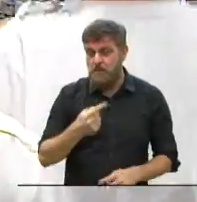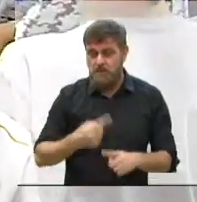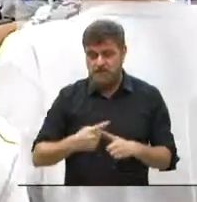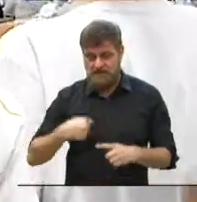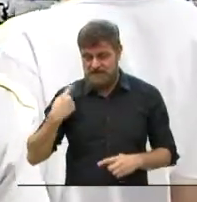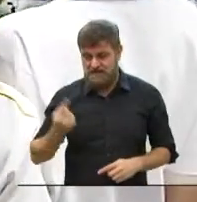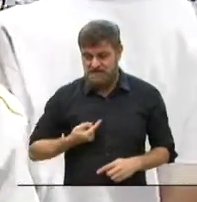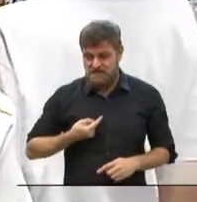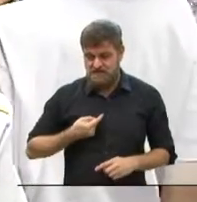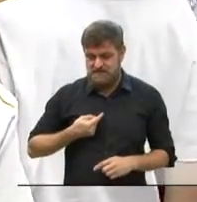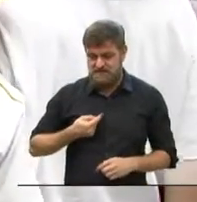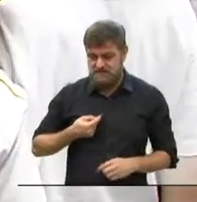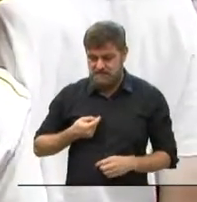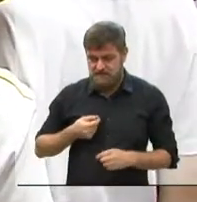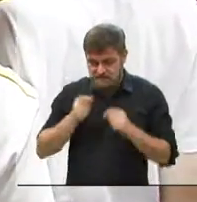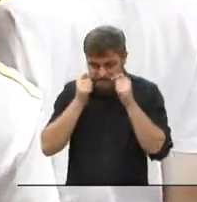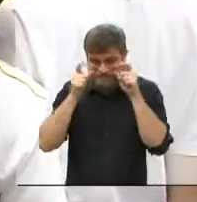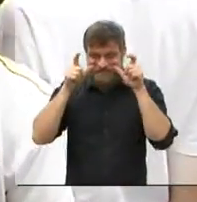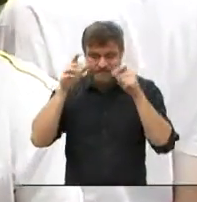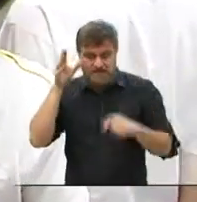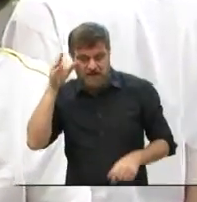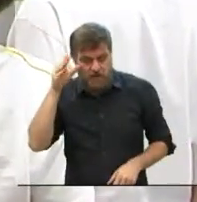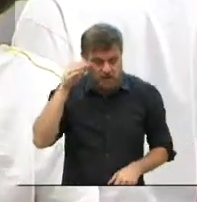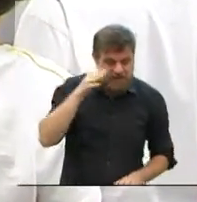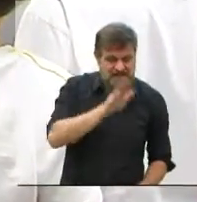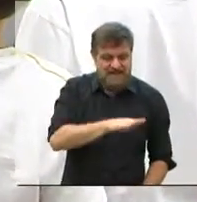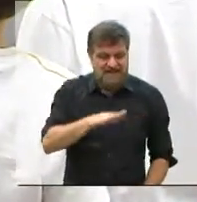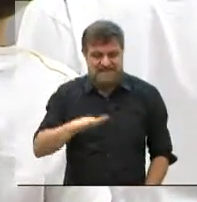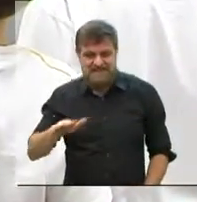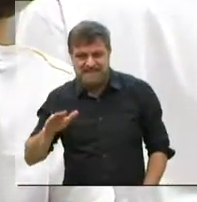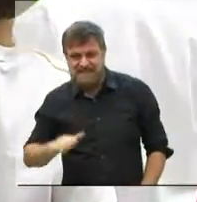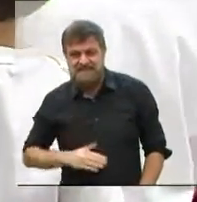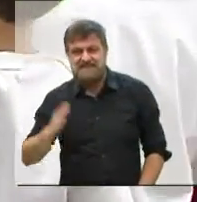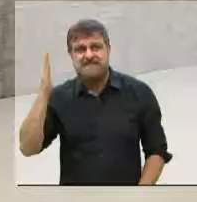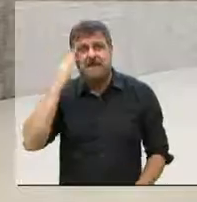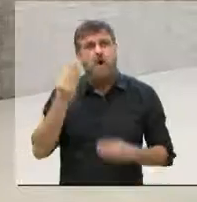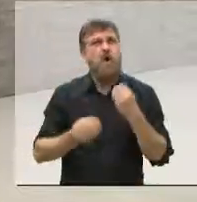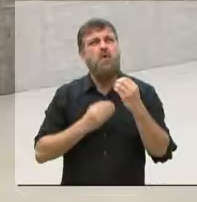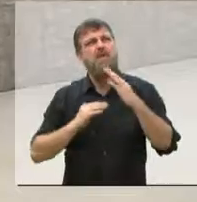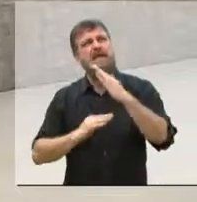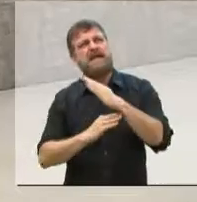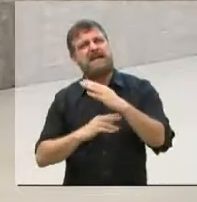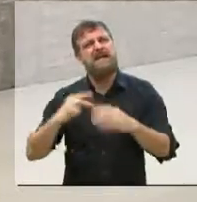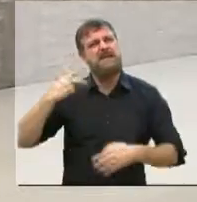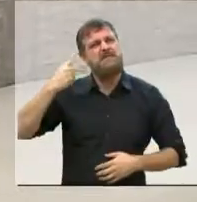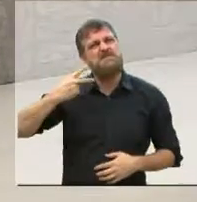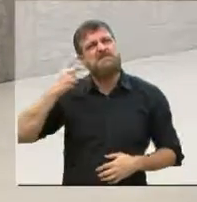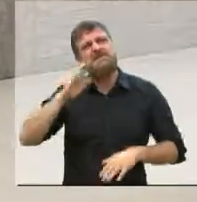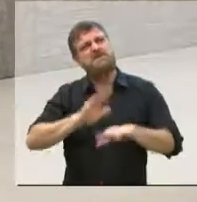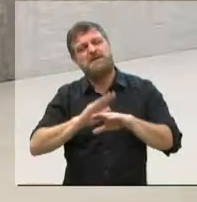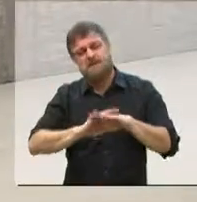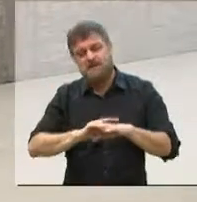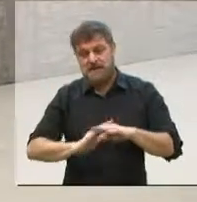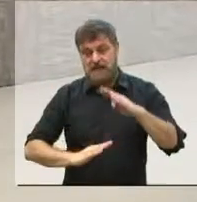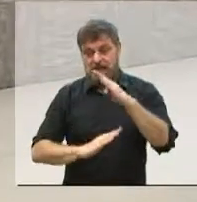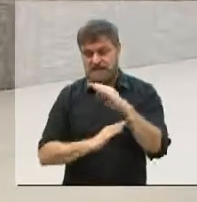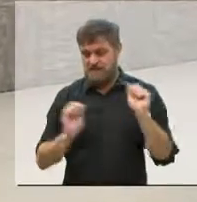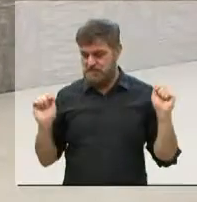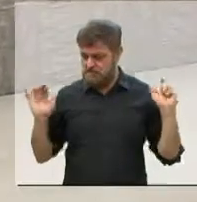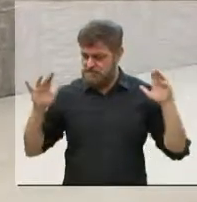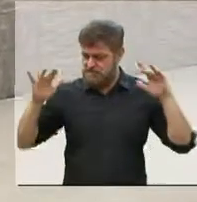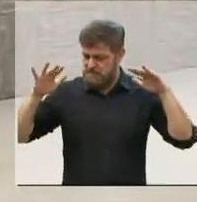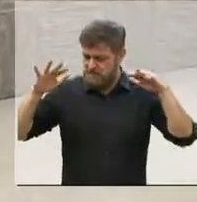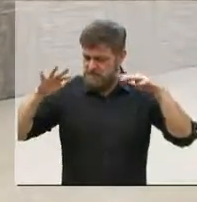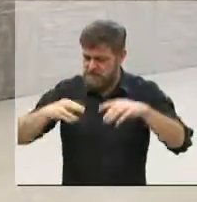você aguçar a curiosidade das crianças para que cada vez mais eles frequentem esse local aqui é